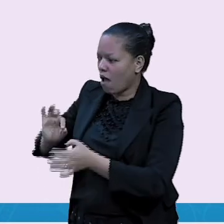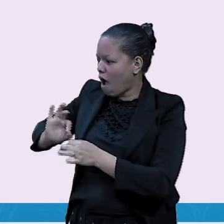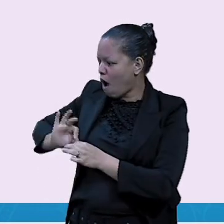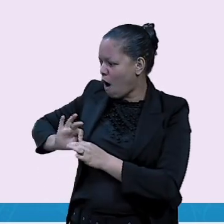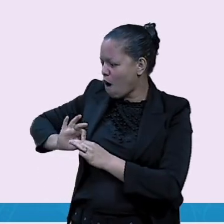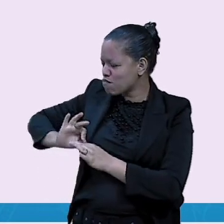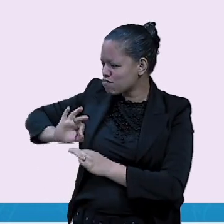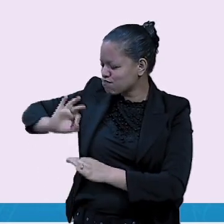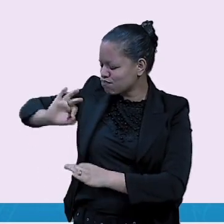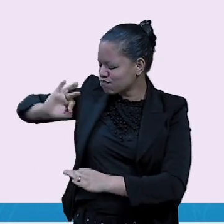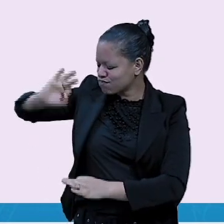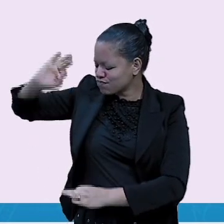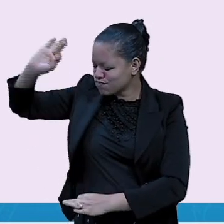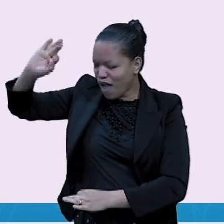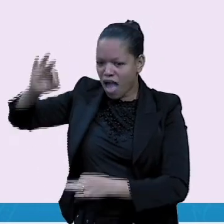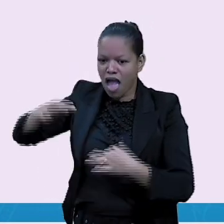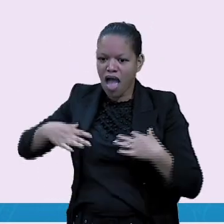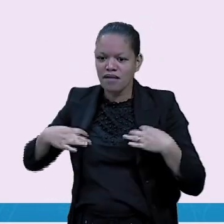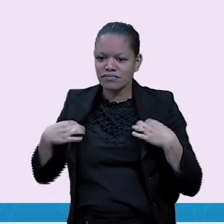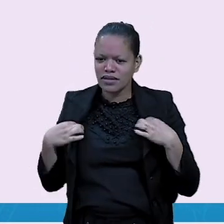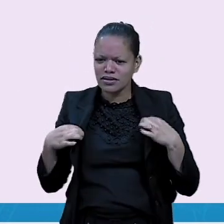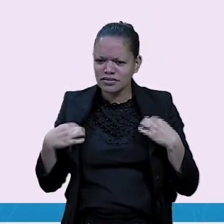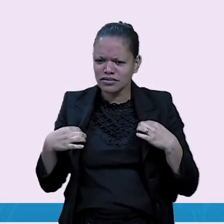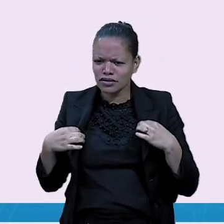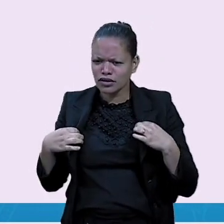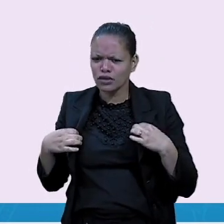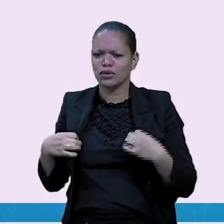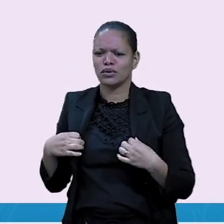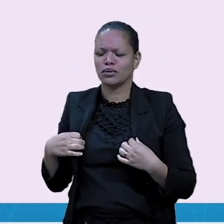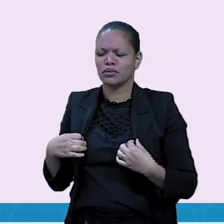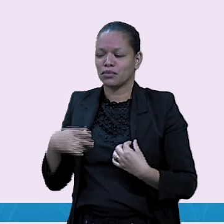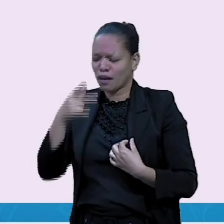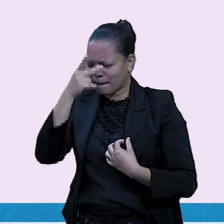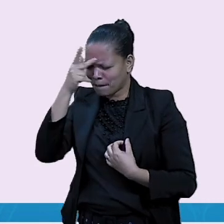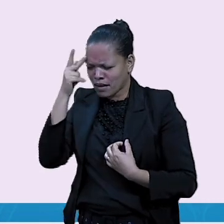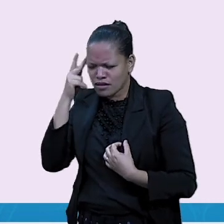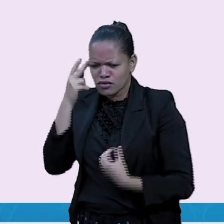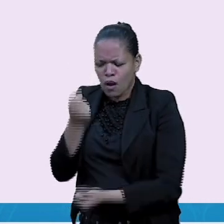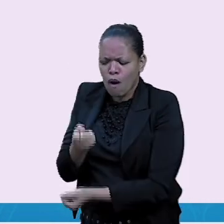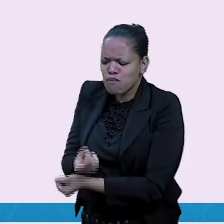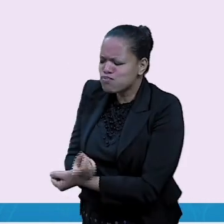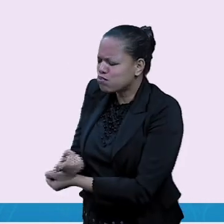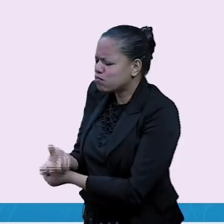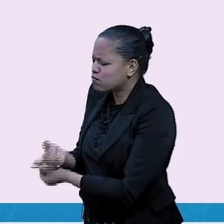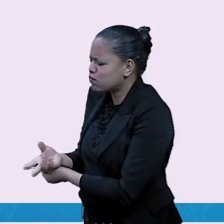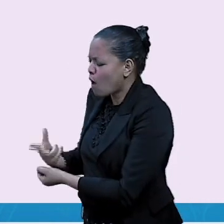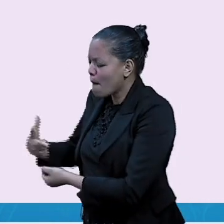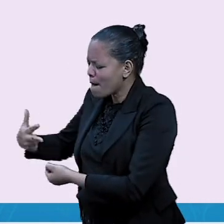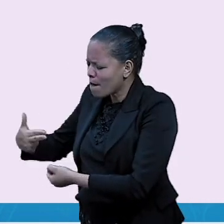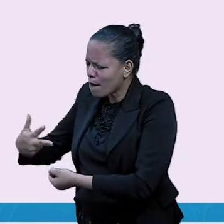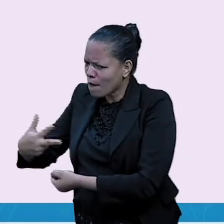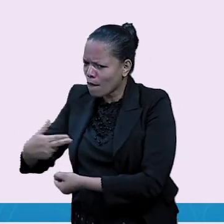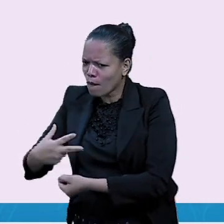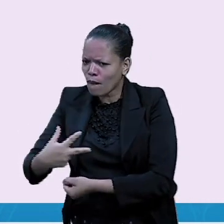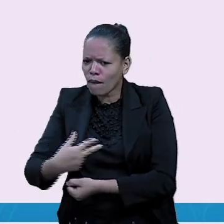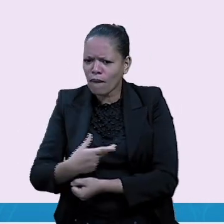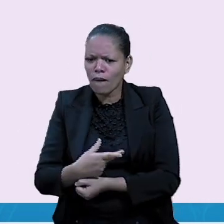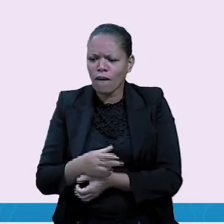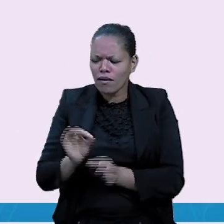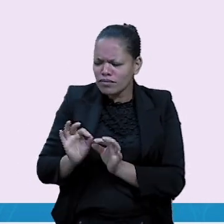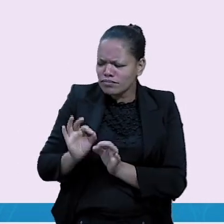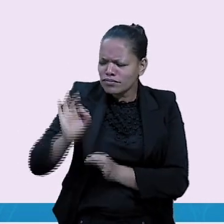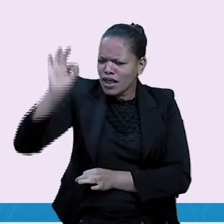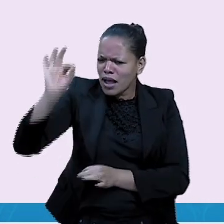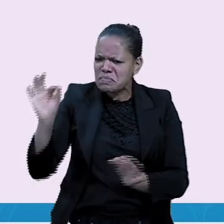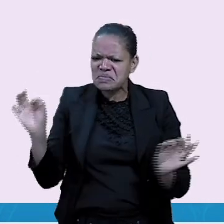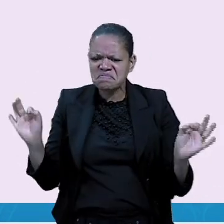1 metro certinho. Então, ele corta no tamanho certinho daquele pedido que foi feito pela pessoa. Outro